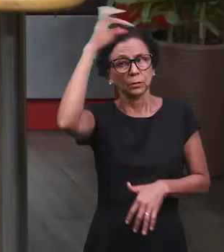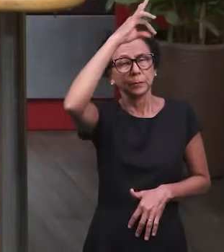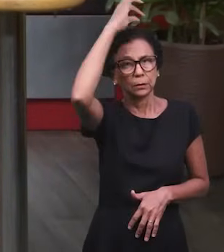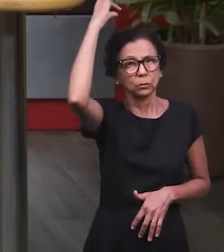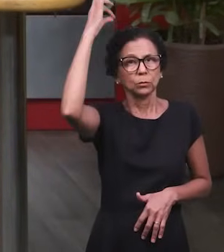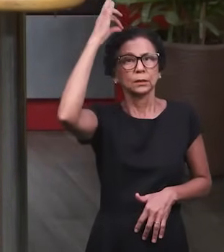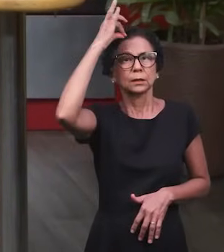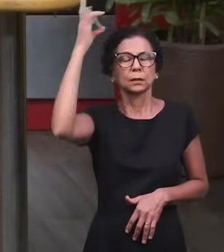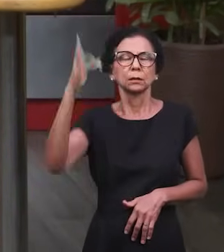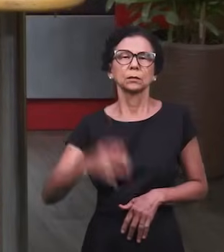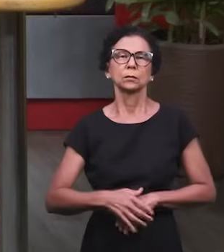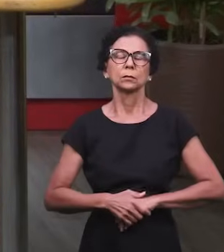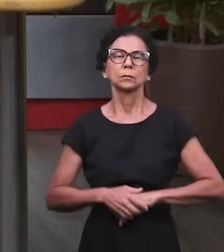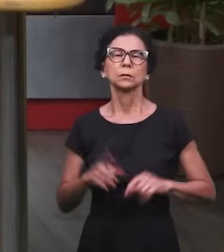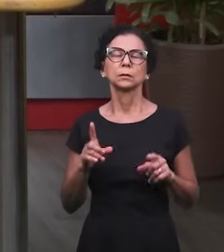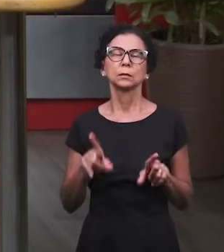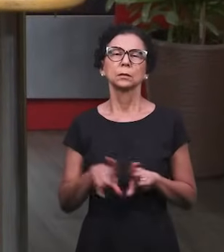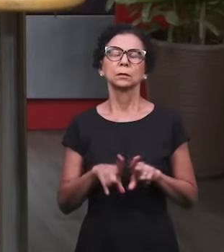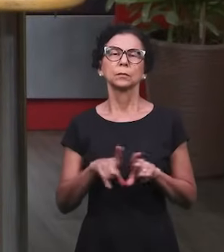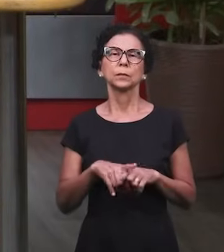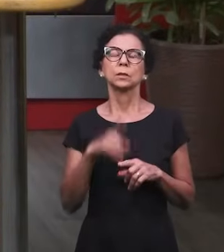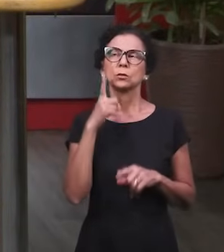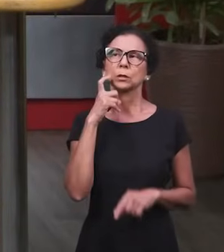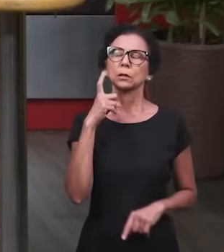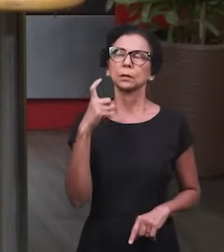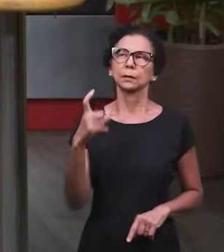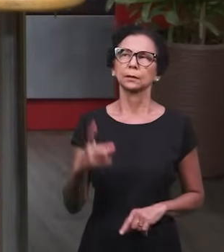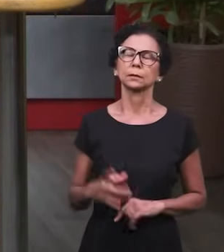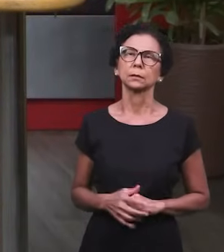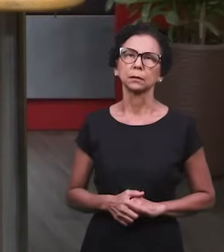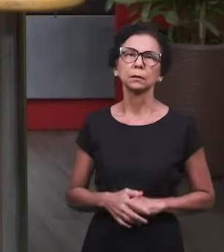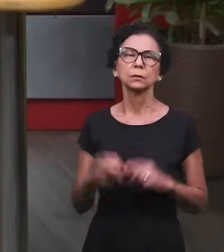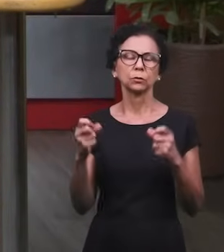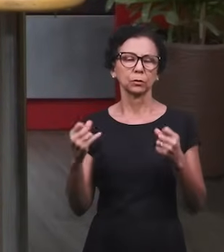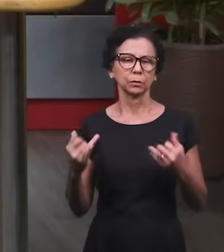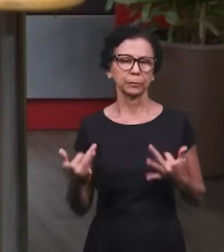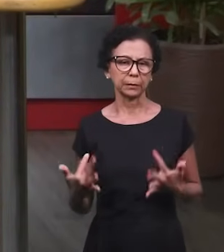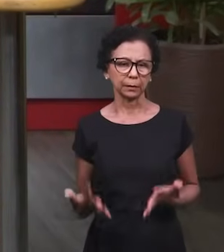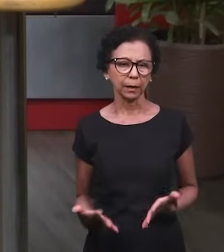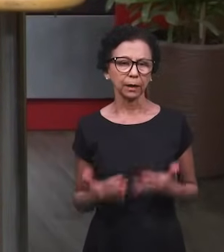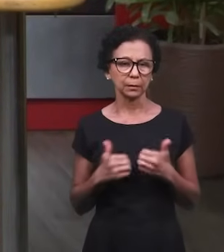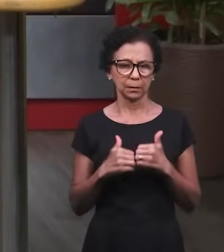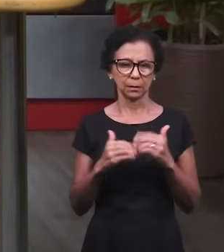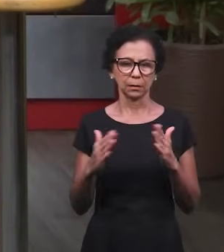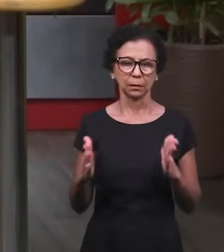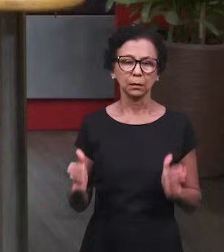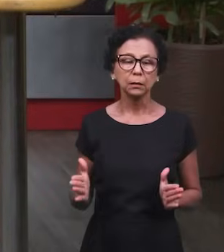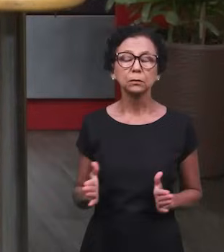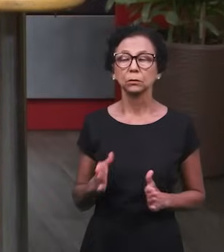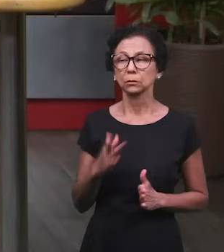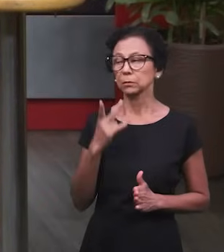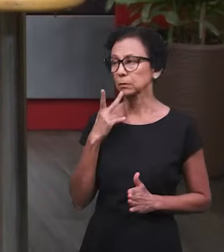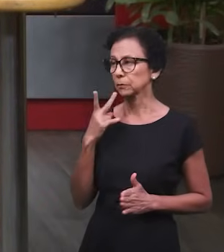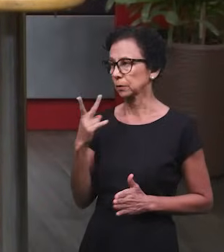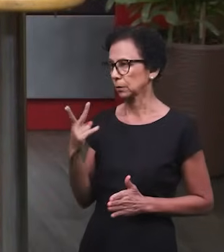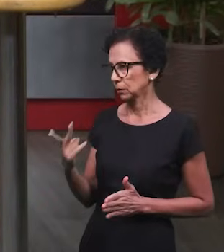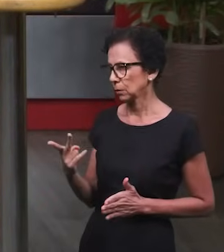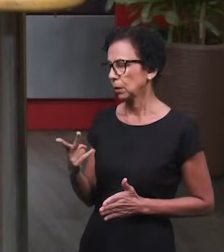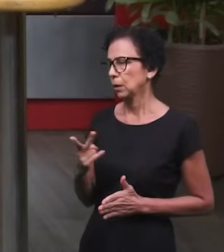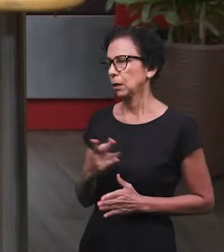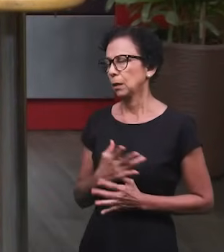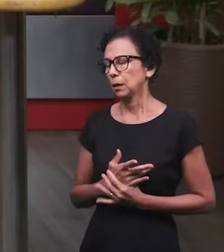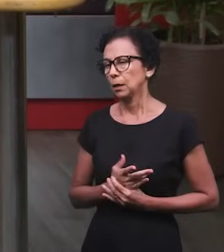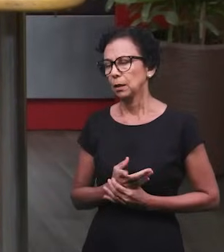abrir mais e isso introduz dessa forma que você falou eh para que nós